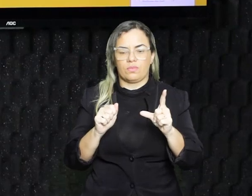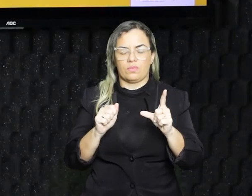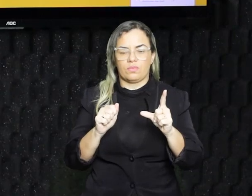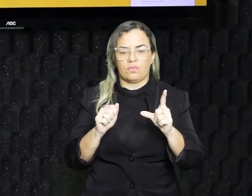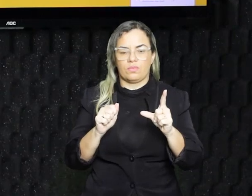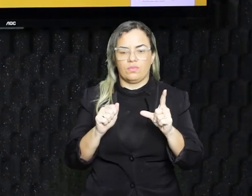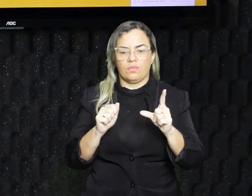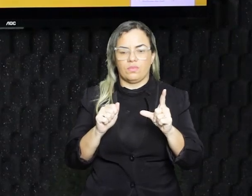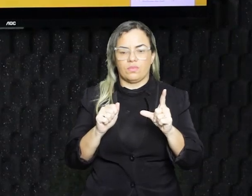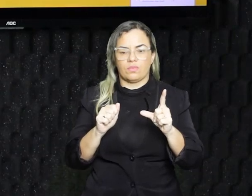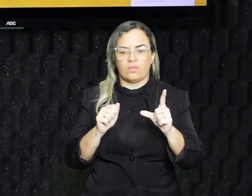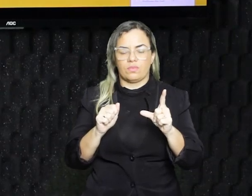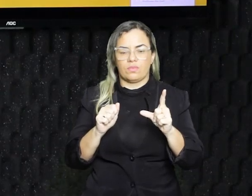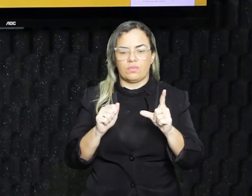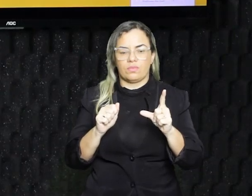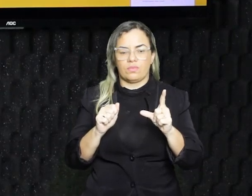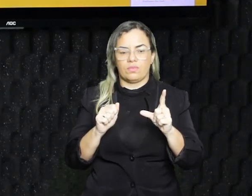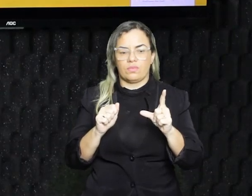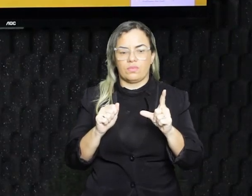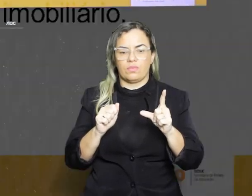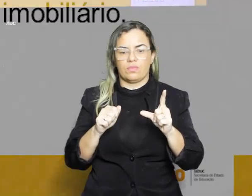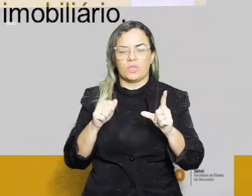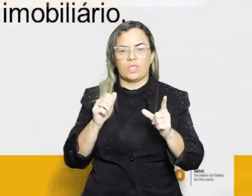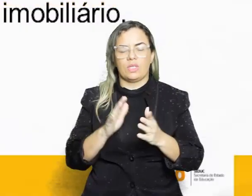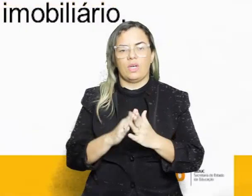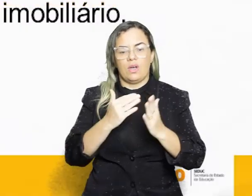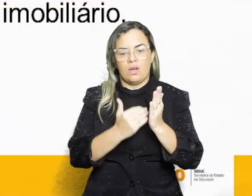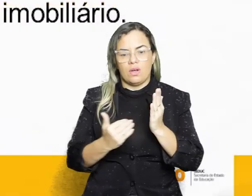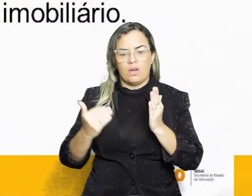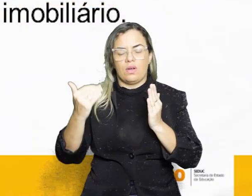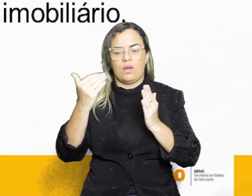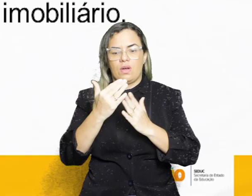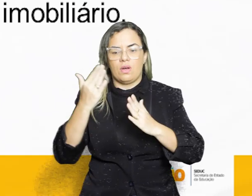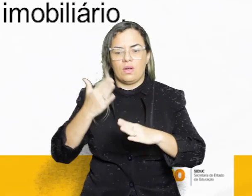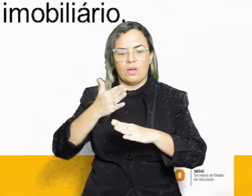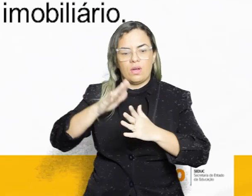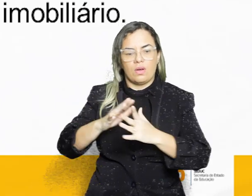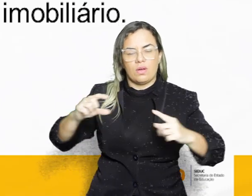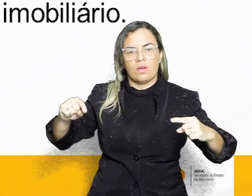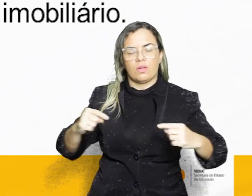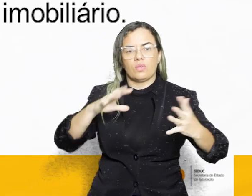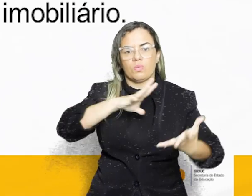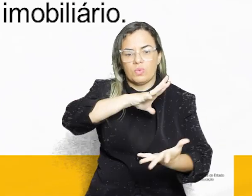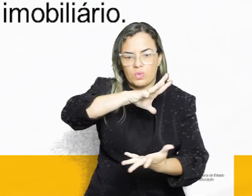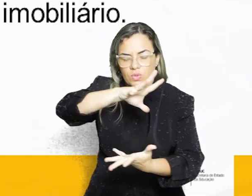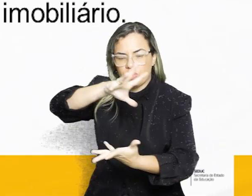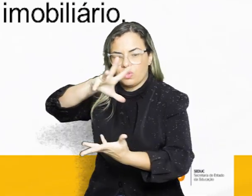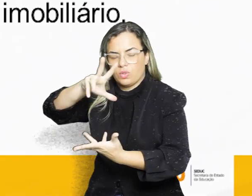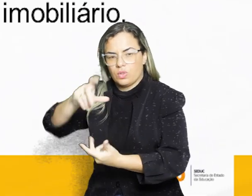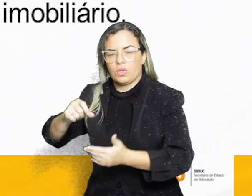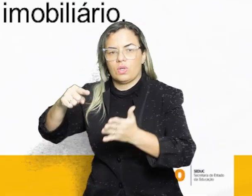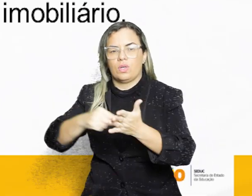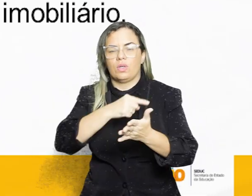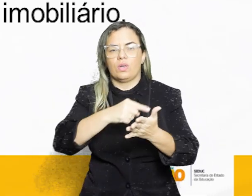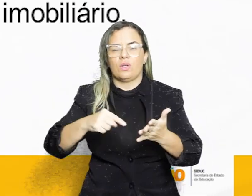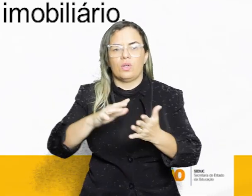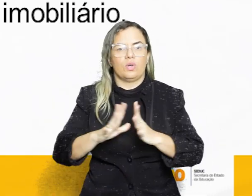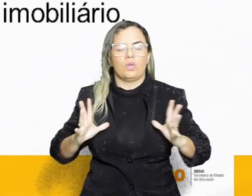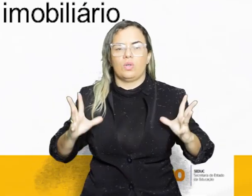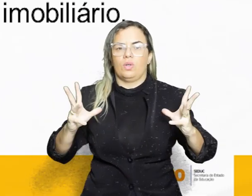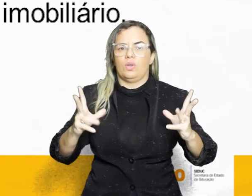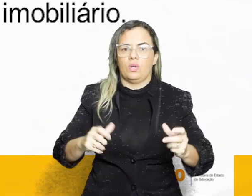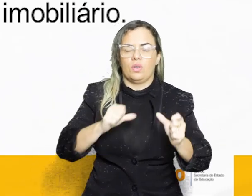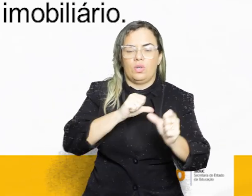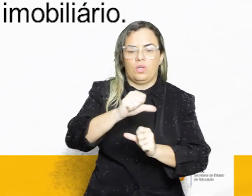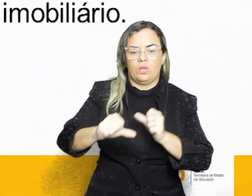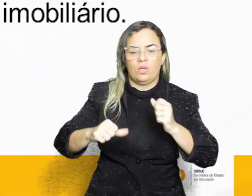Janeiro no mercado global? Com certeza, né, galera? Esse é o nosso gabarito. Todas essas mudanças querem colocar a